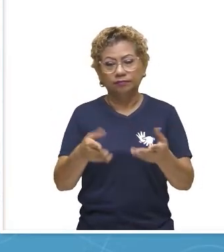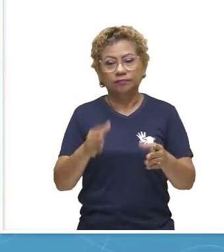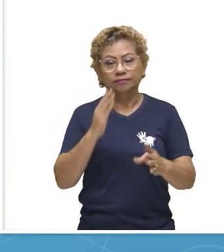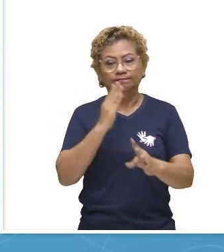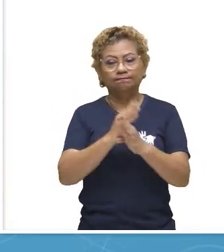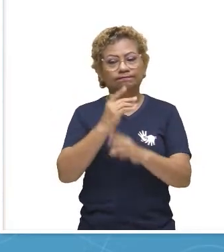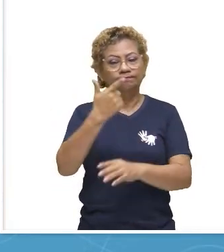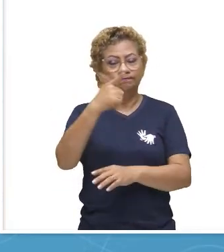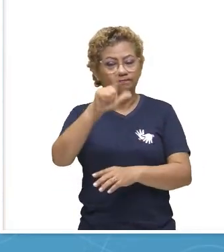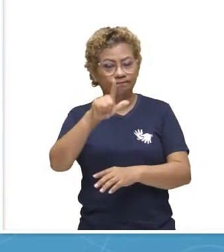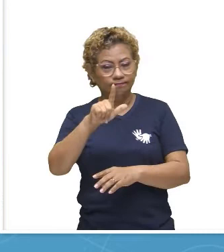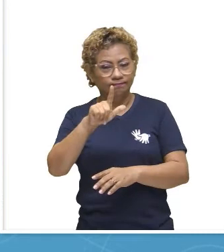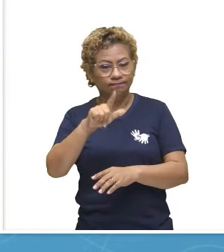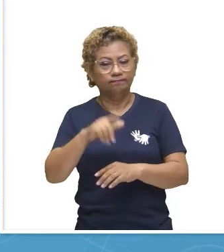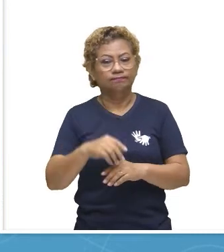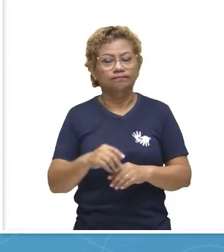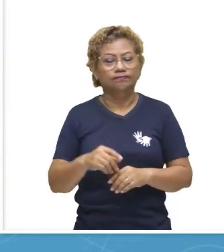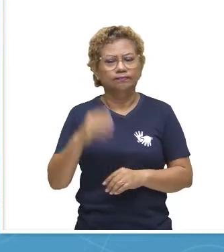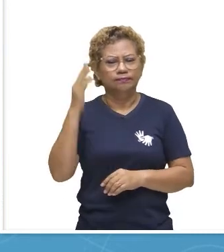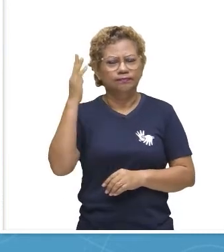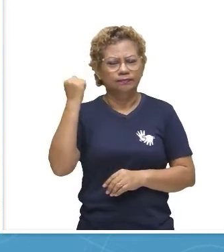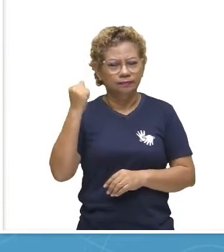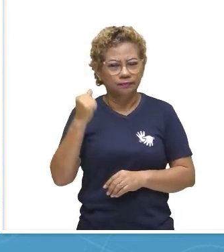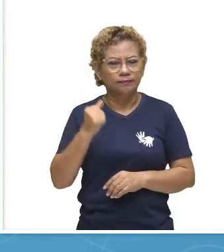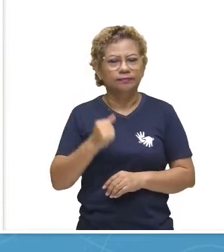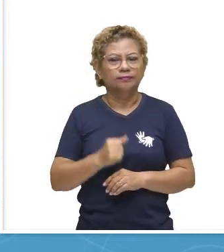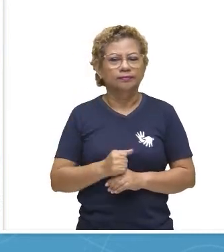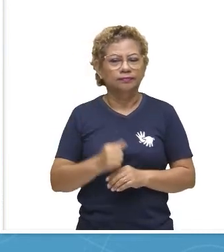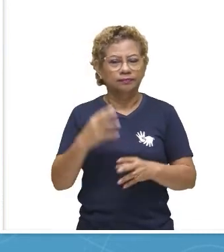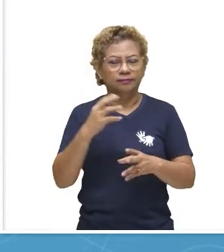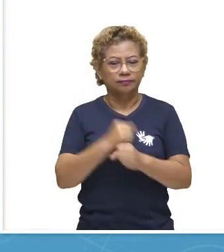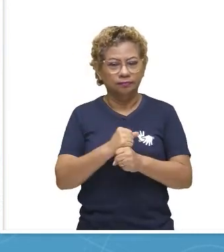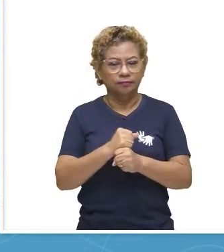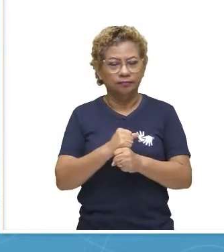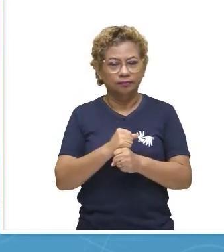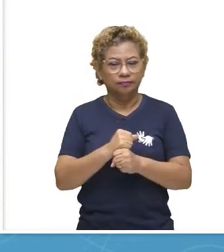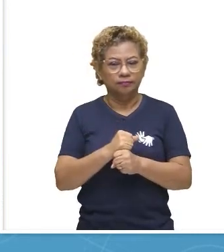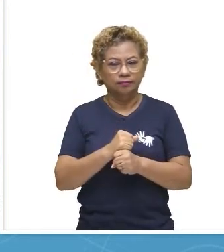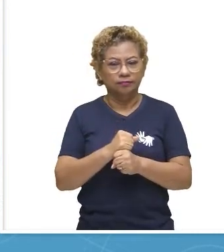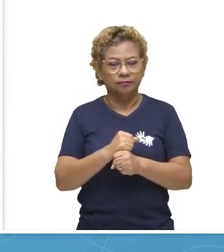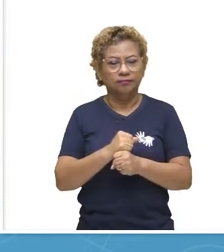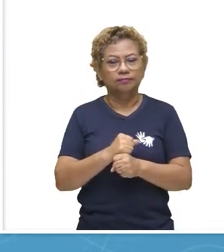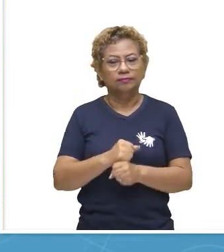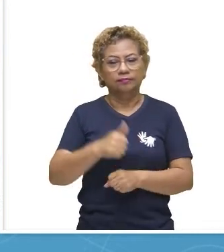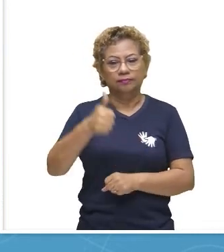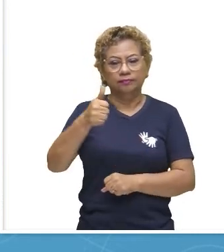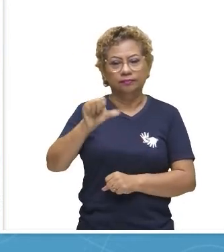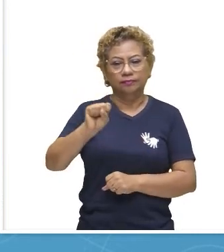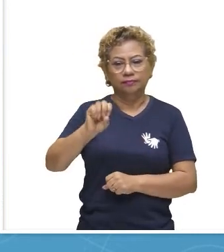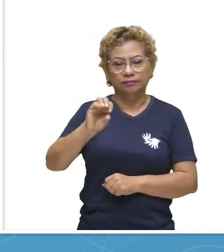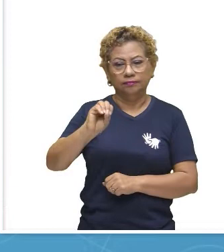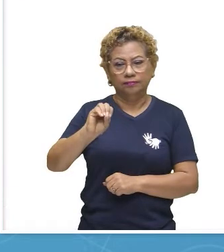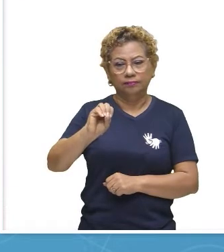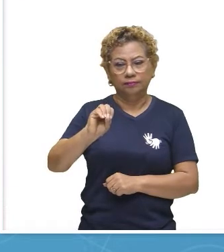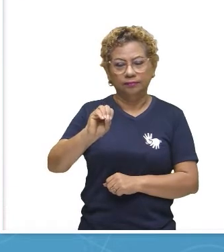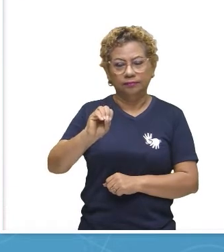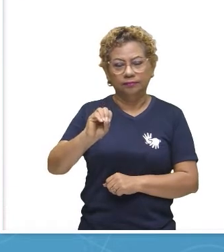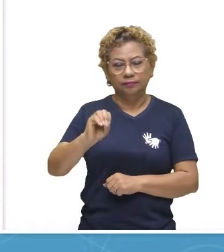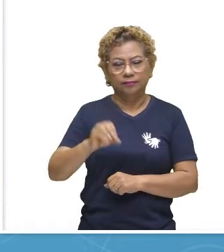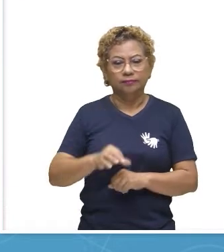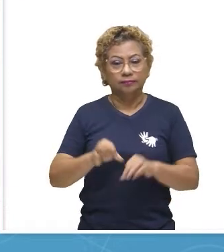a gente sabe que a soma deles é 180, né? Muito bem. Então,